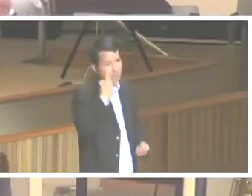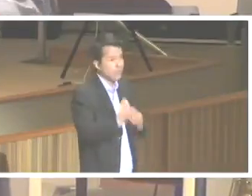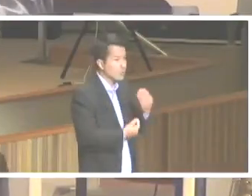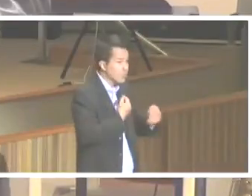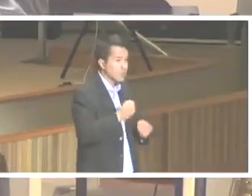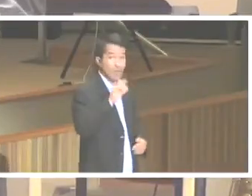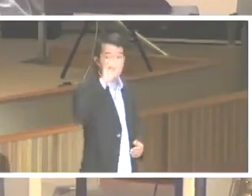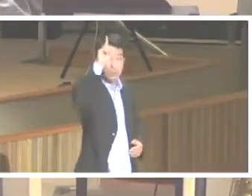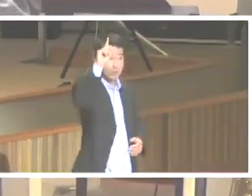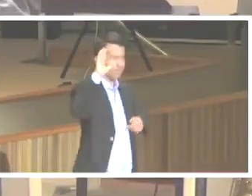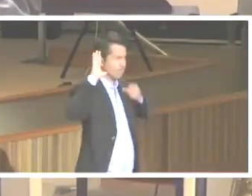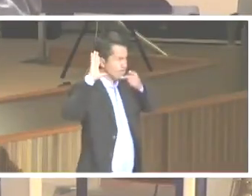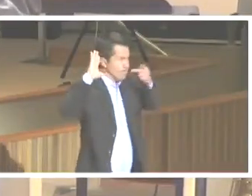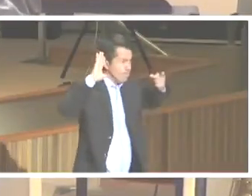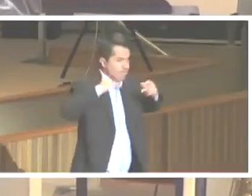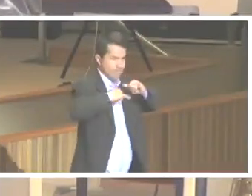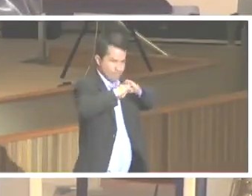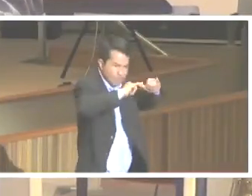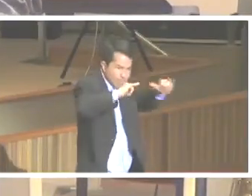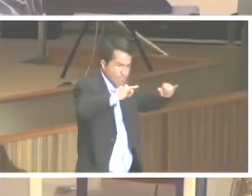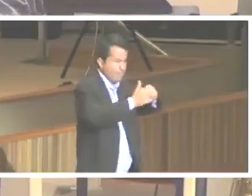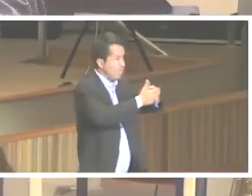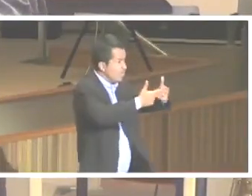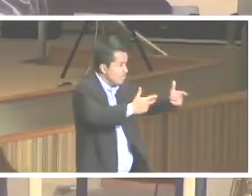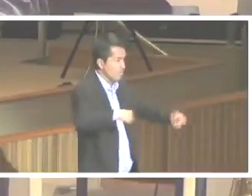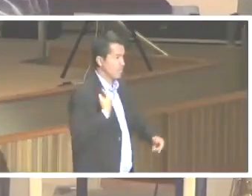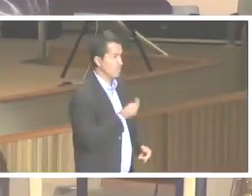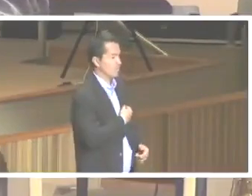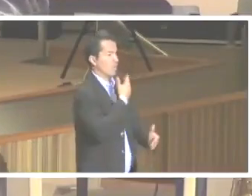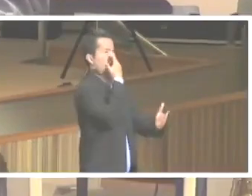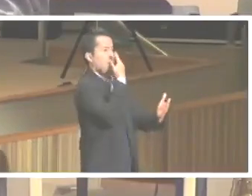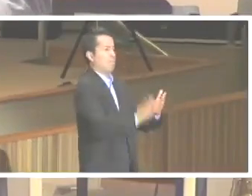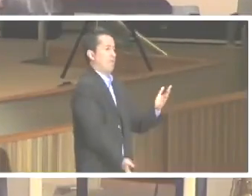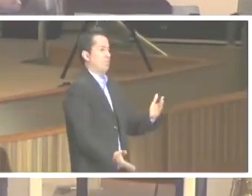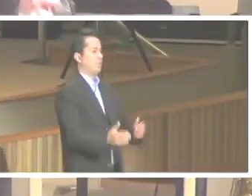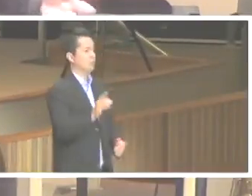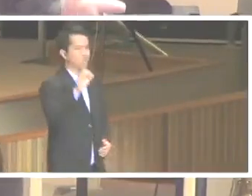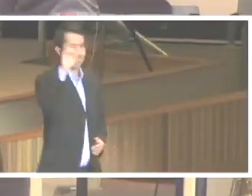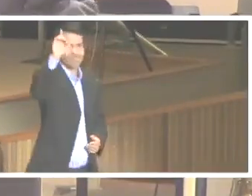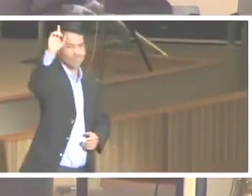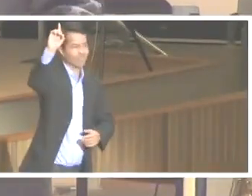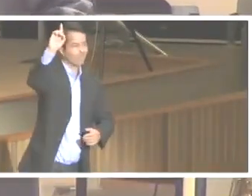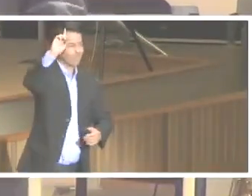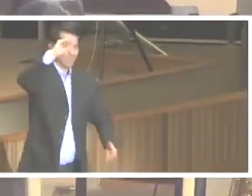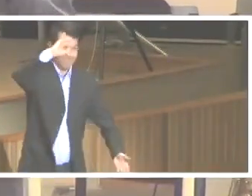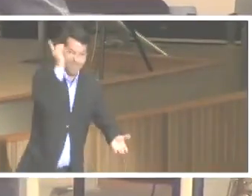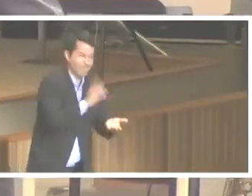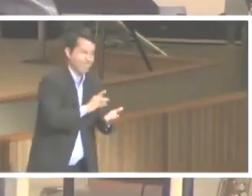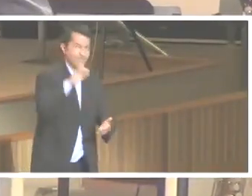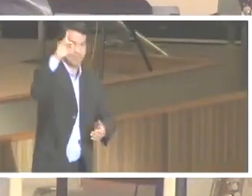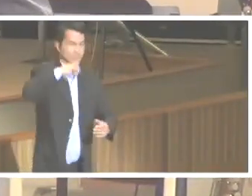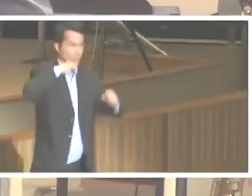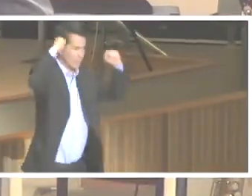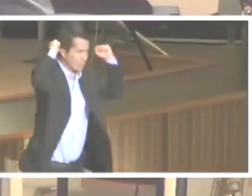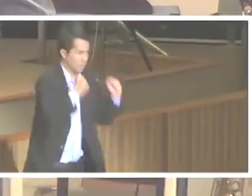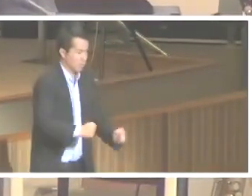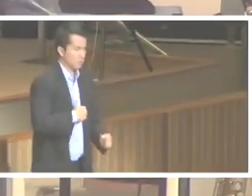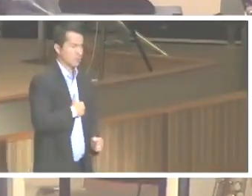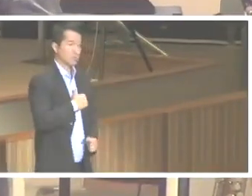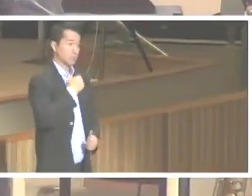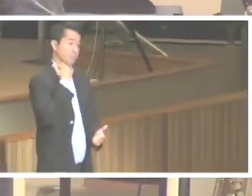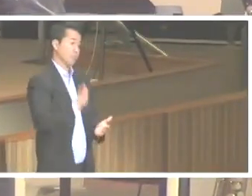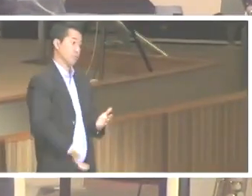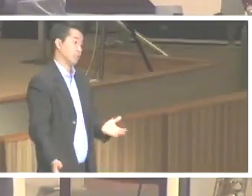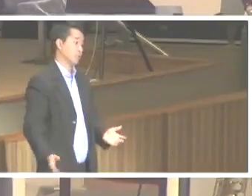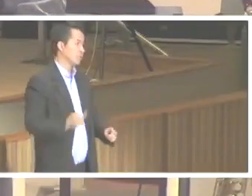da promessa e nós vamos perder a perspectiva da verdadeira realidade como zacarias